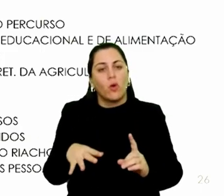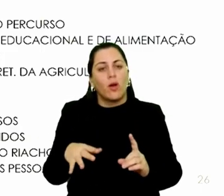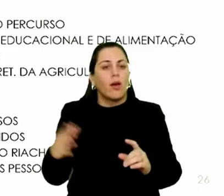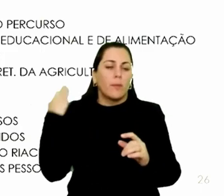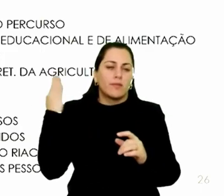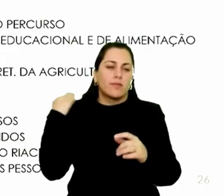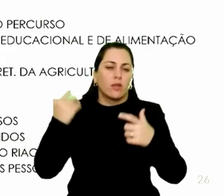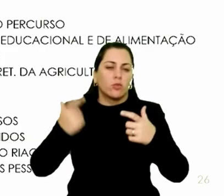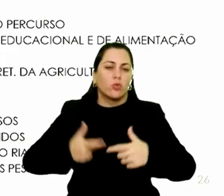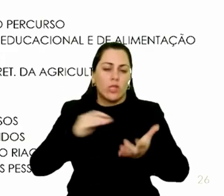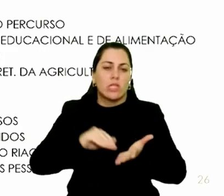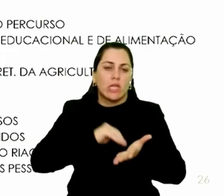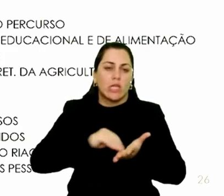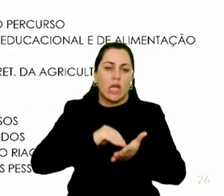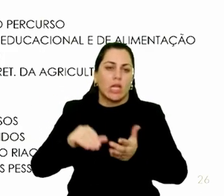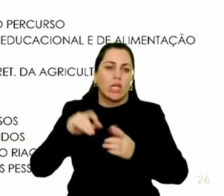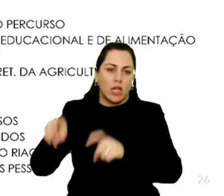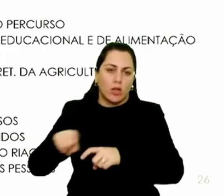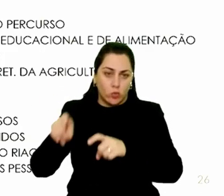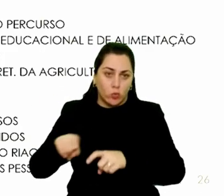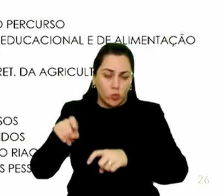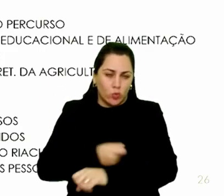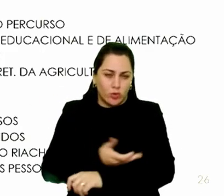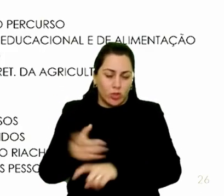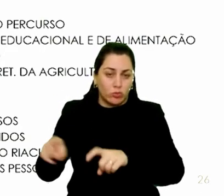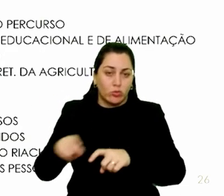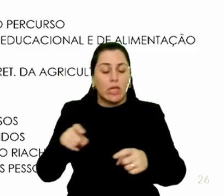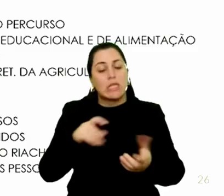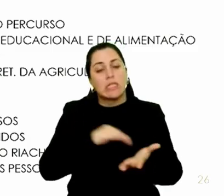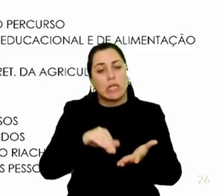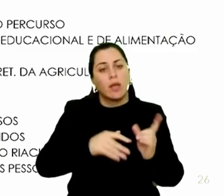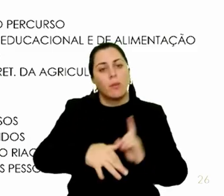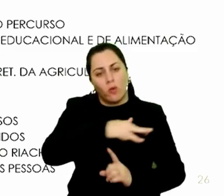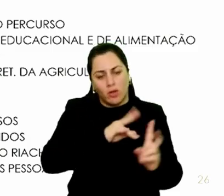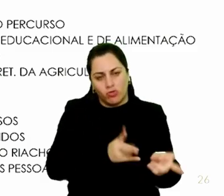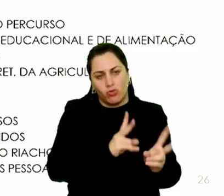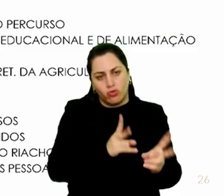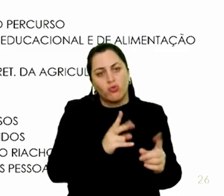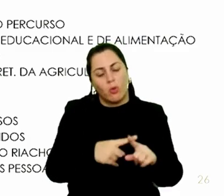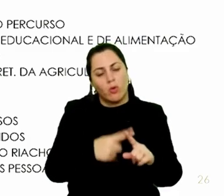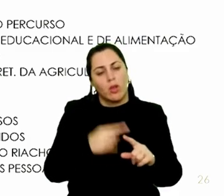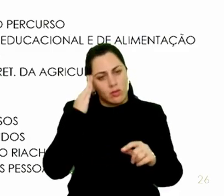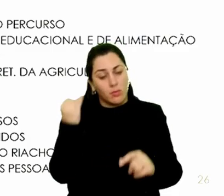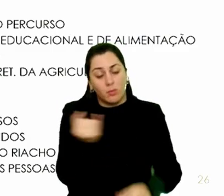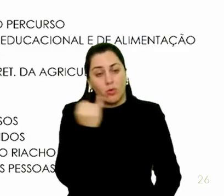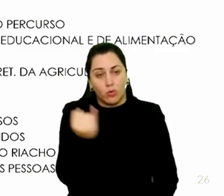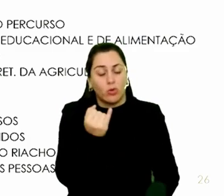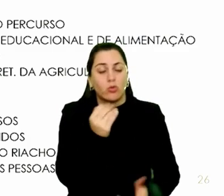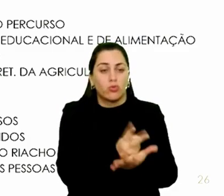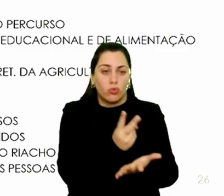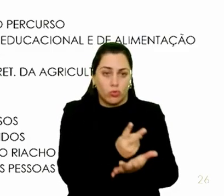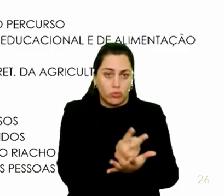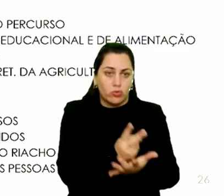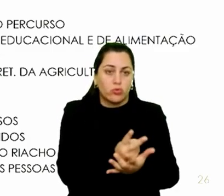antiga Secretaria da Agricultura. A Secretaria do Ambiente a gente manteria, porque entende-se a necessidade e a importância dela